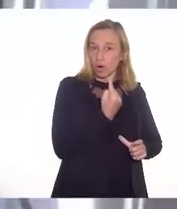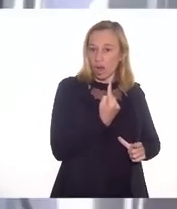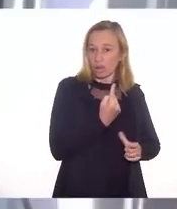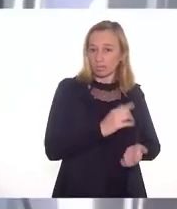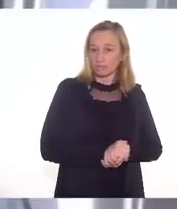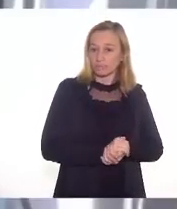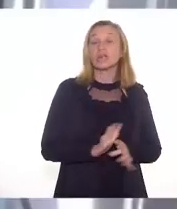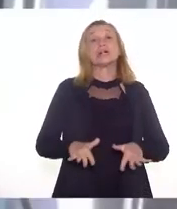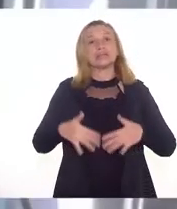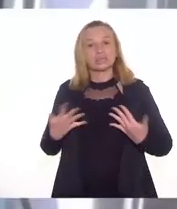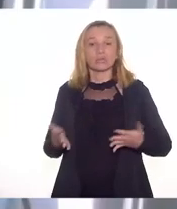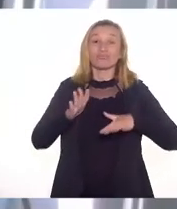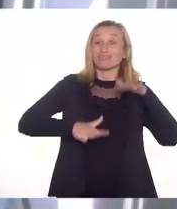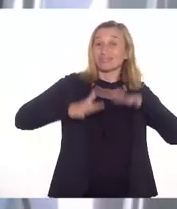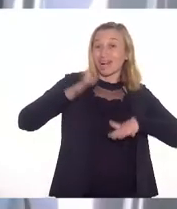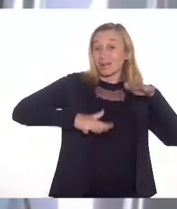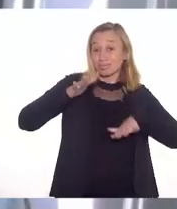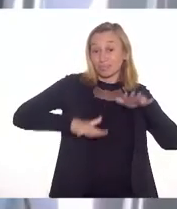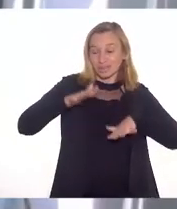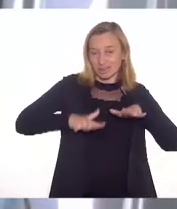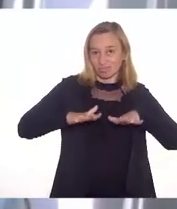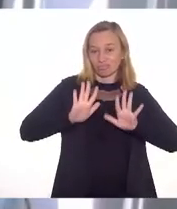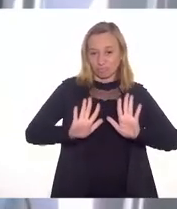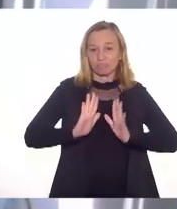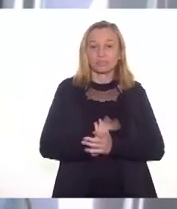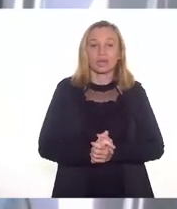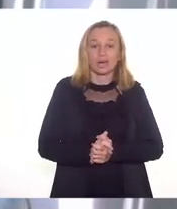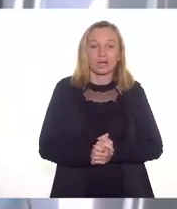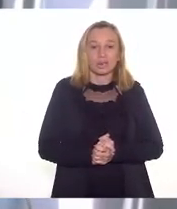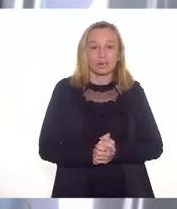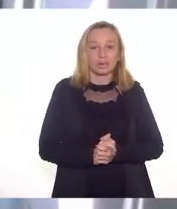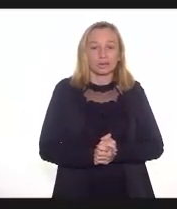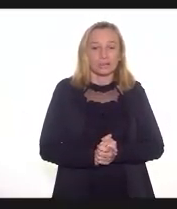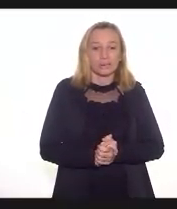Então, depende, porque assim, primeiro dizer o seguinte...